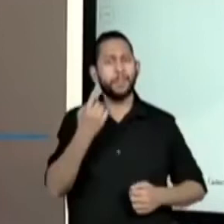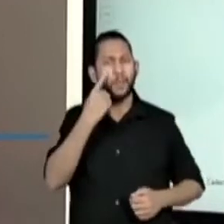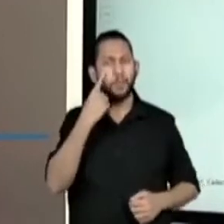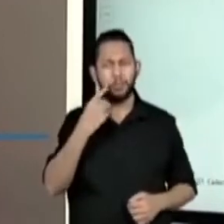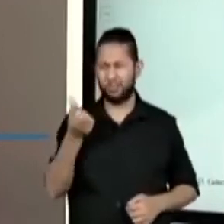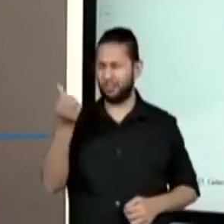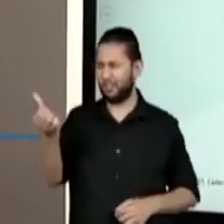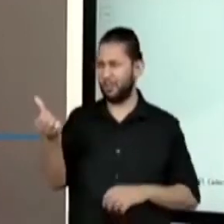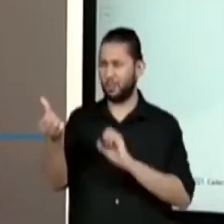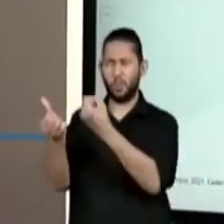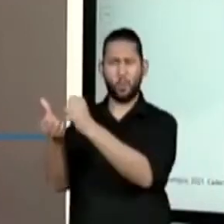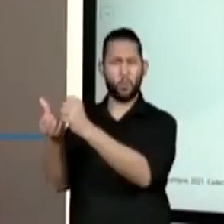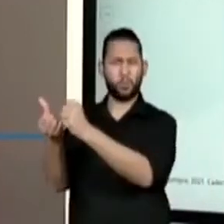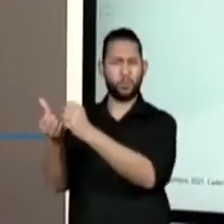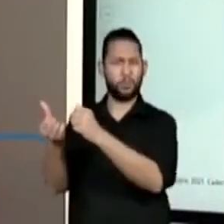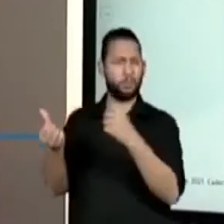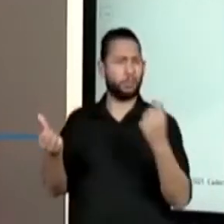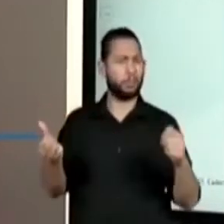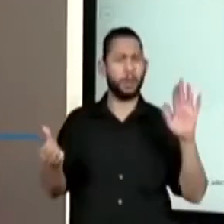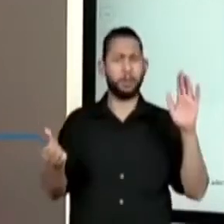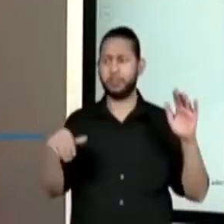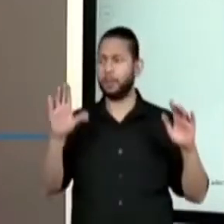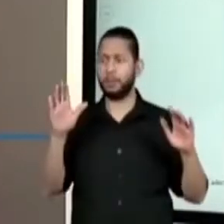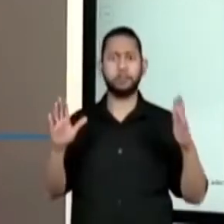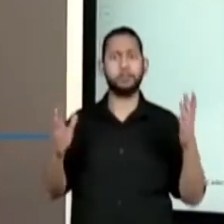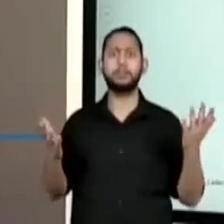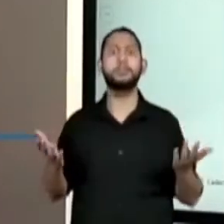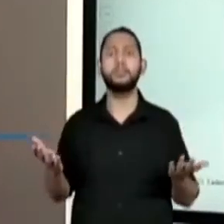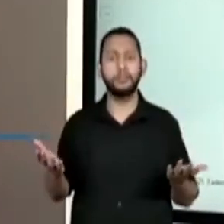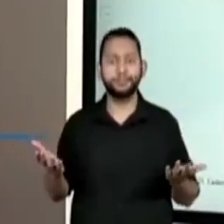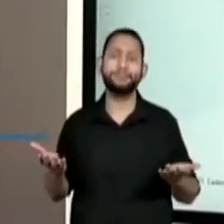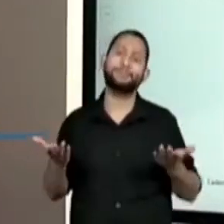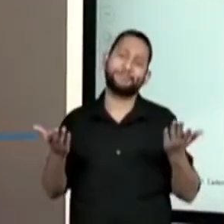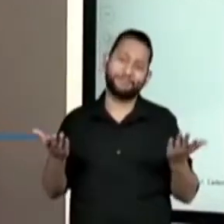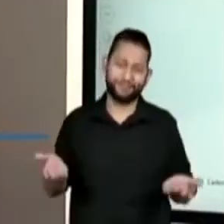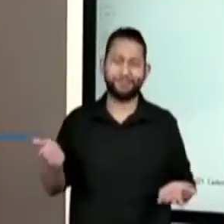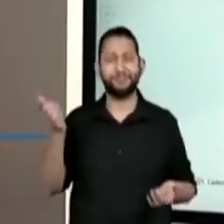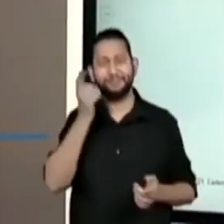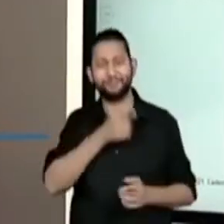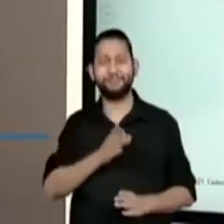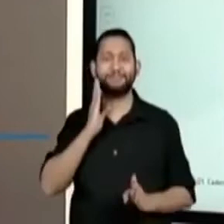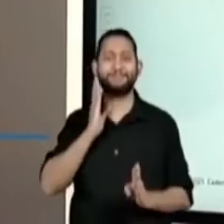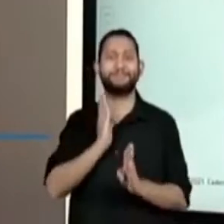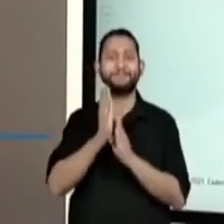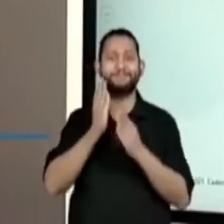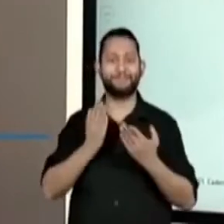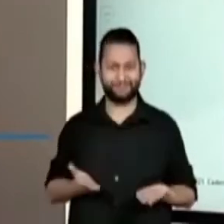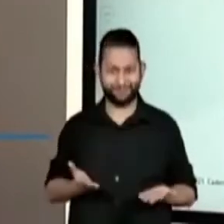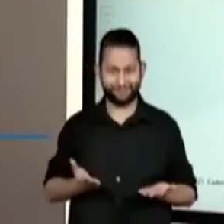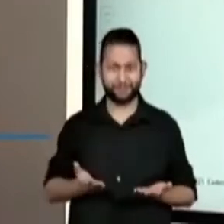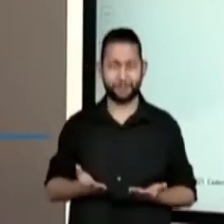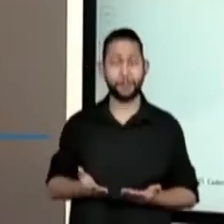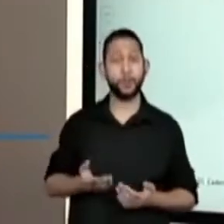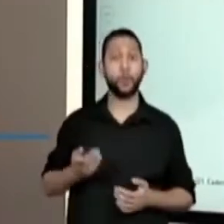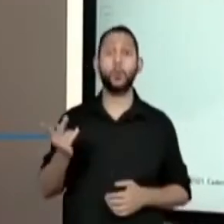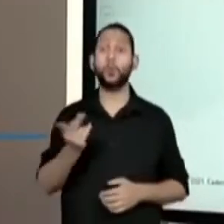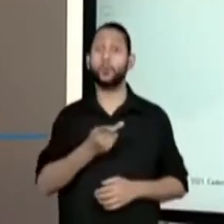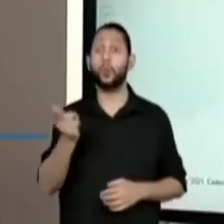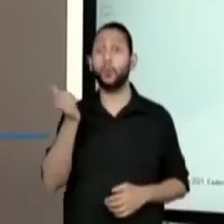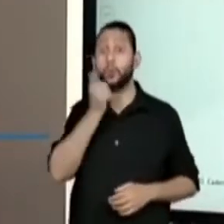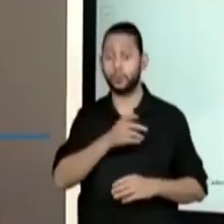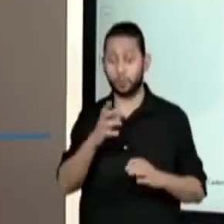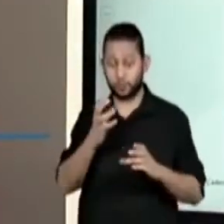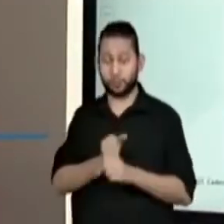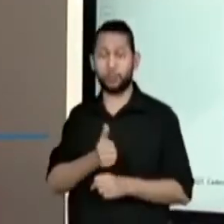só que depois em seguida ele distribuiu 8 para si próprio e mais cinco para o colega os dois